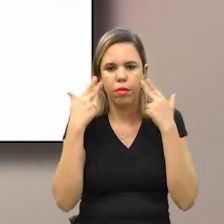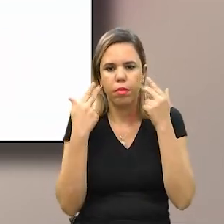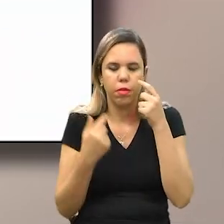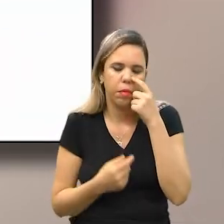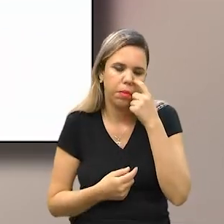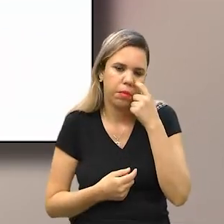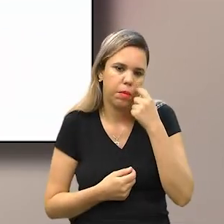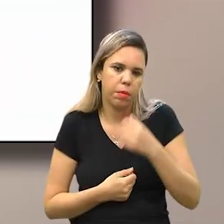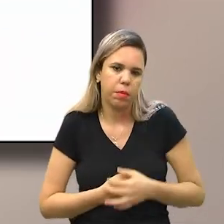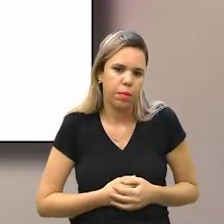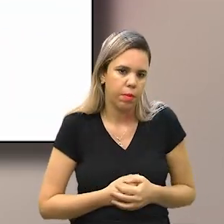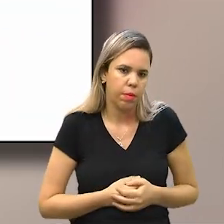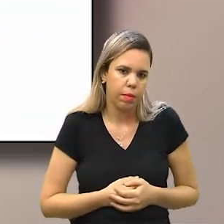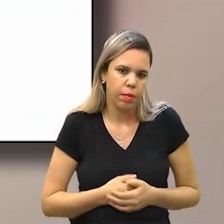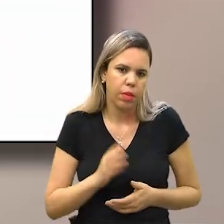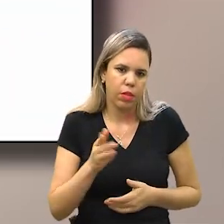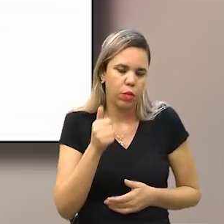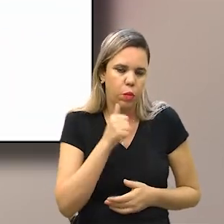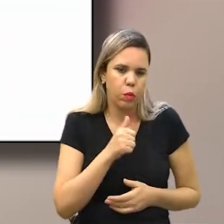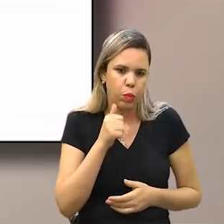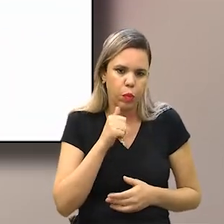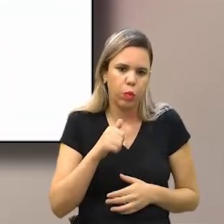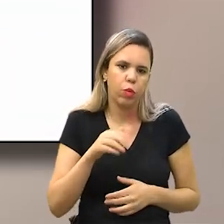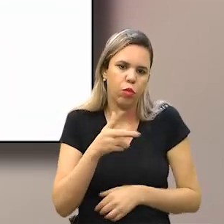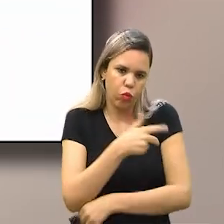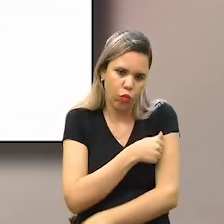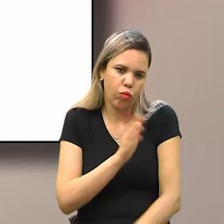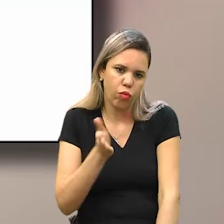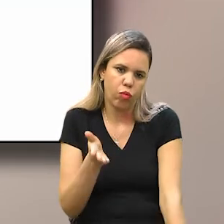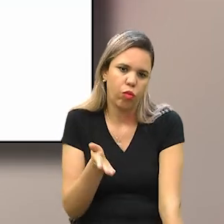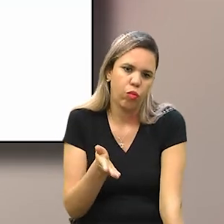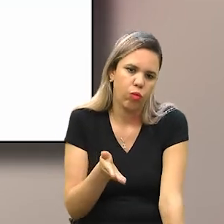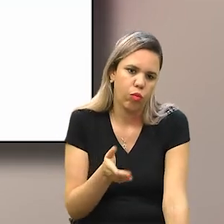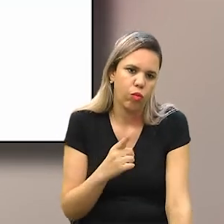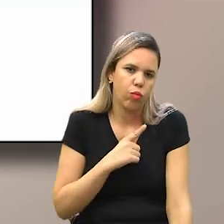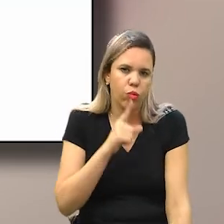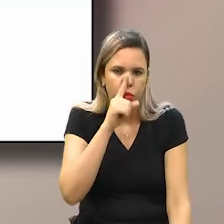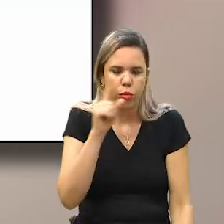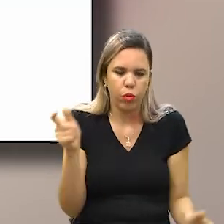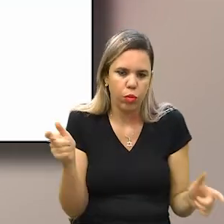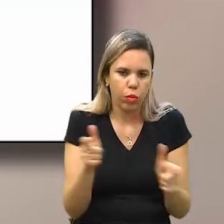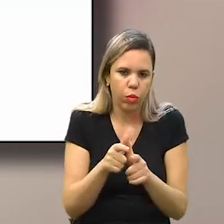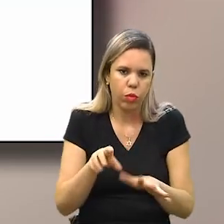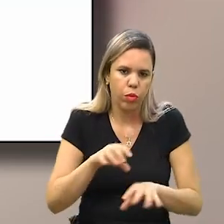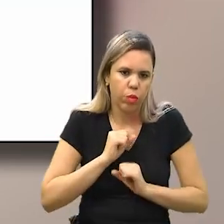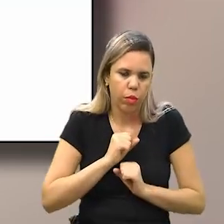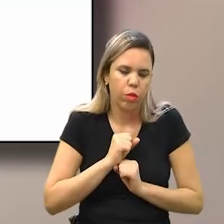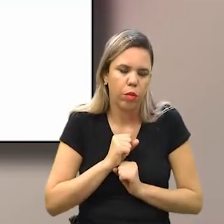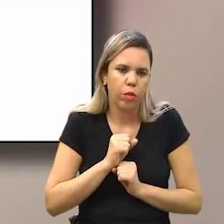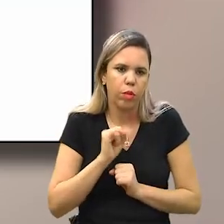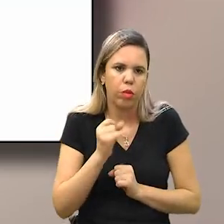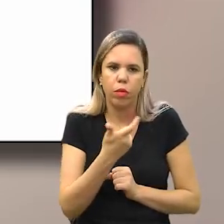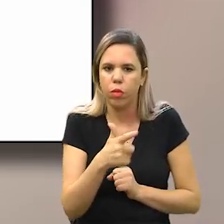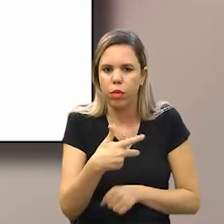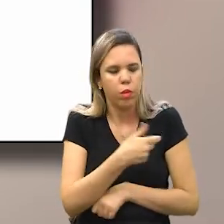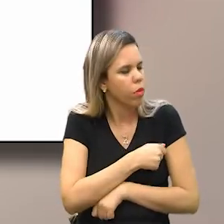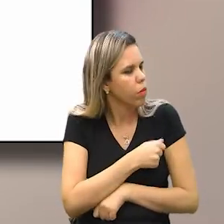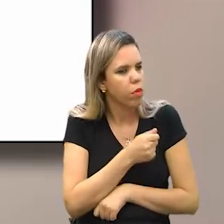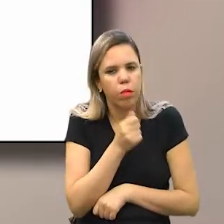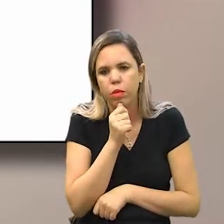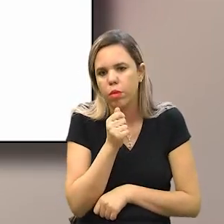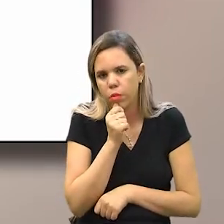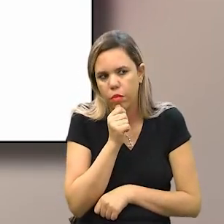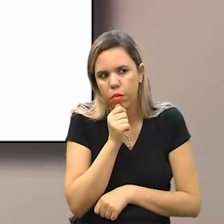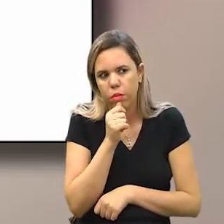mais comum, já são mulheres que tomaram a vacina. Então, elas têm um risco menor de pegar. Mas se elas não tomaram